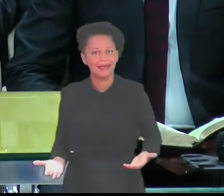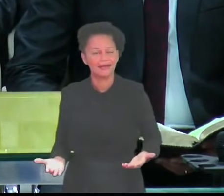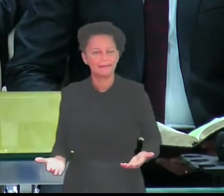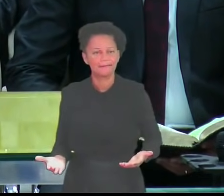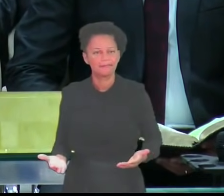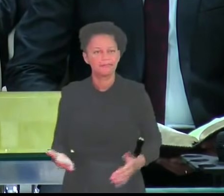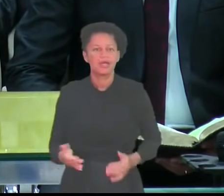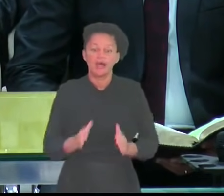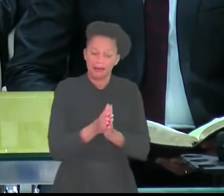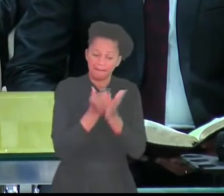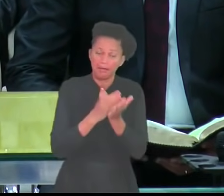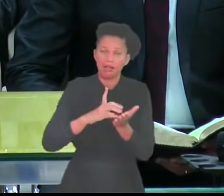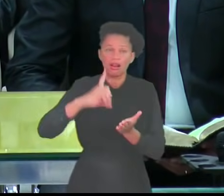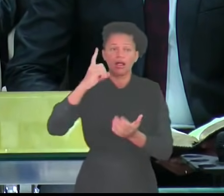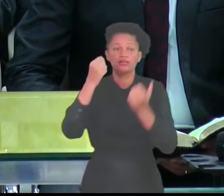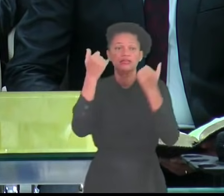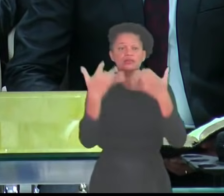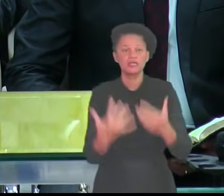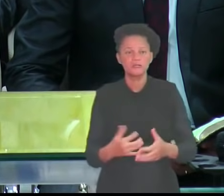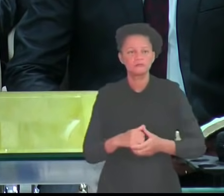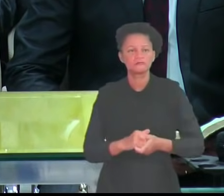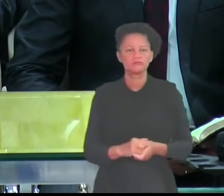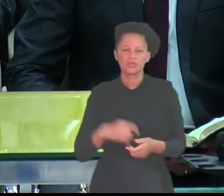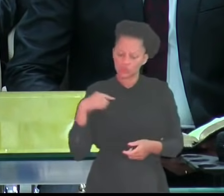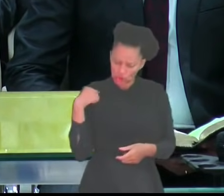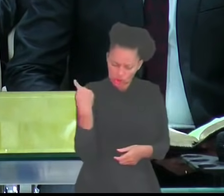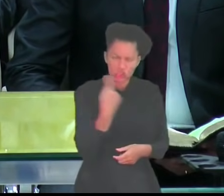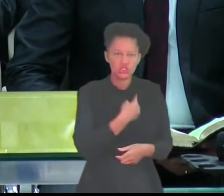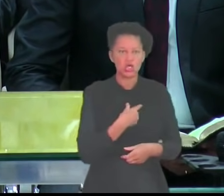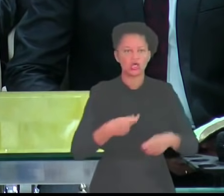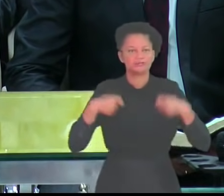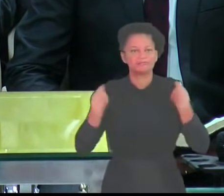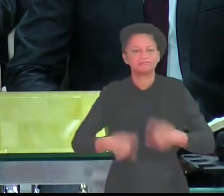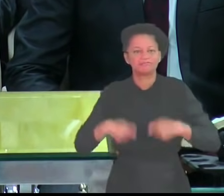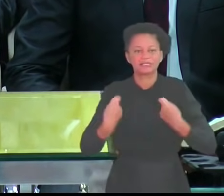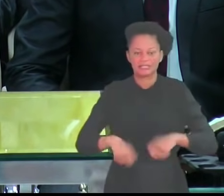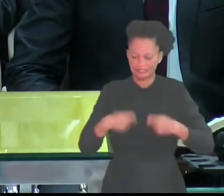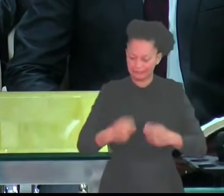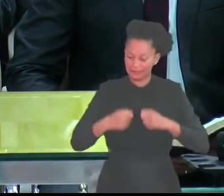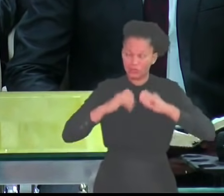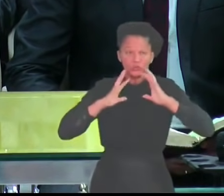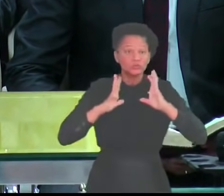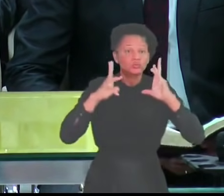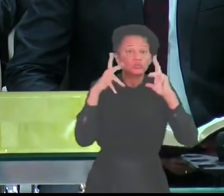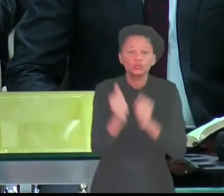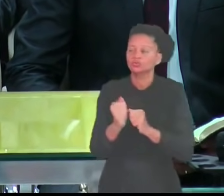E a Bíblia diz que nós devemos colocar Deus em tudo